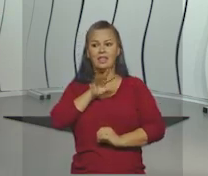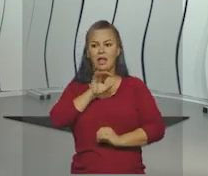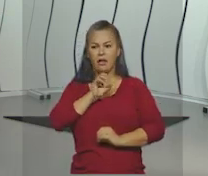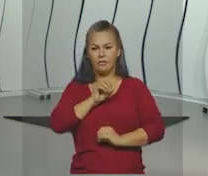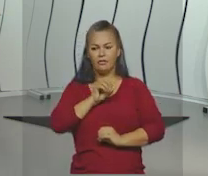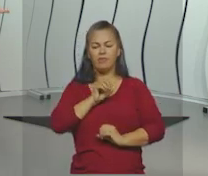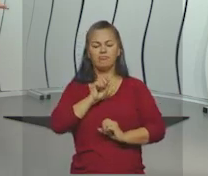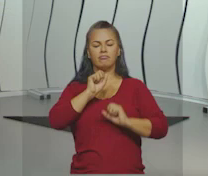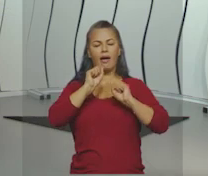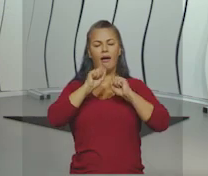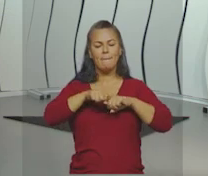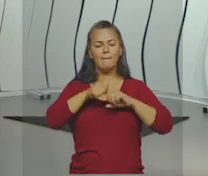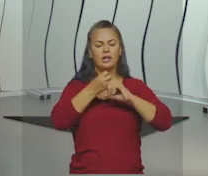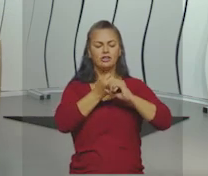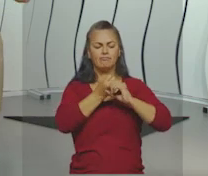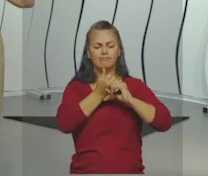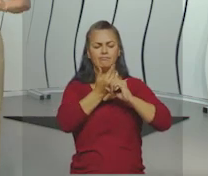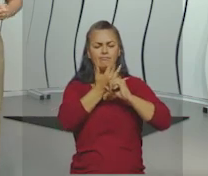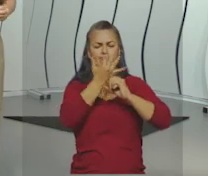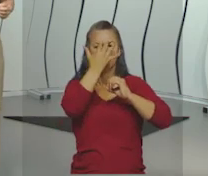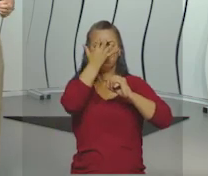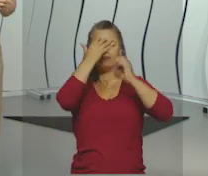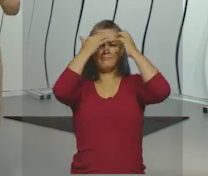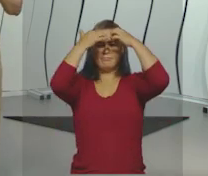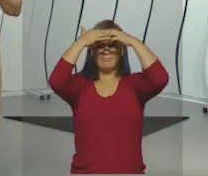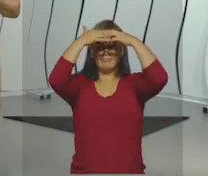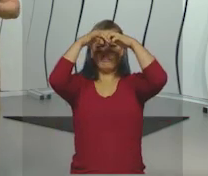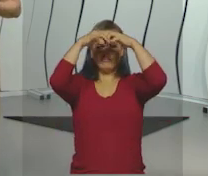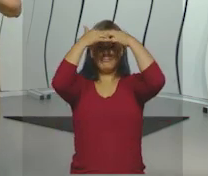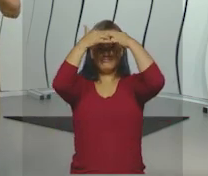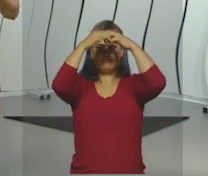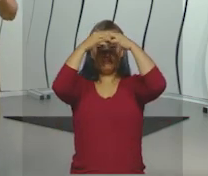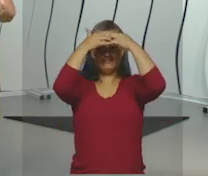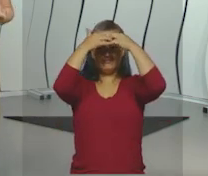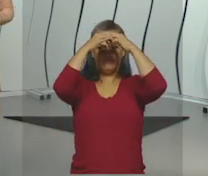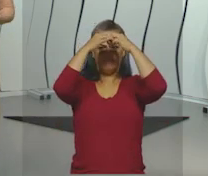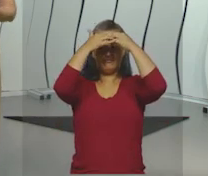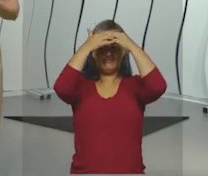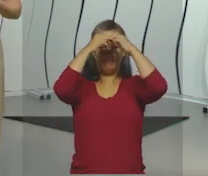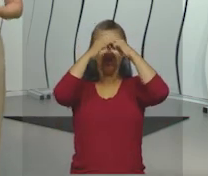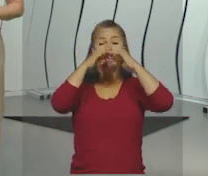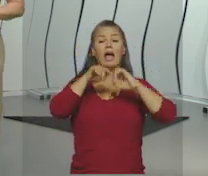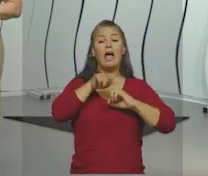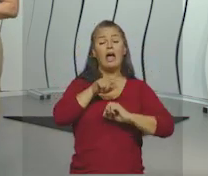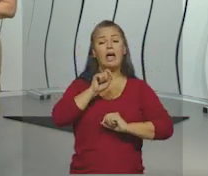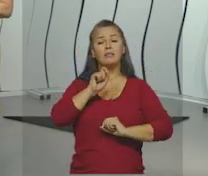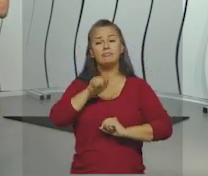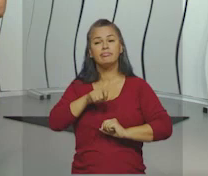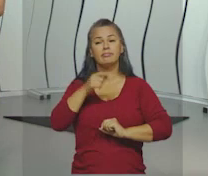E a retina tem milhares de células fotossensíveis,